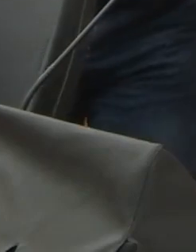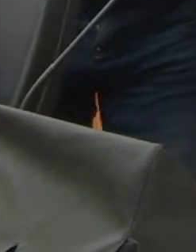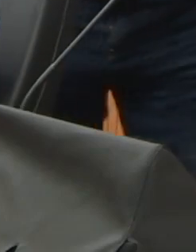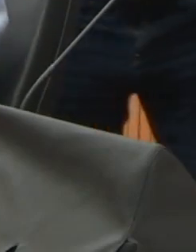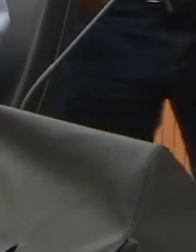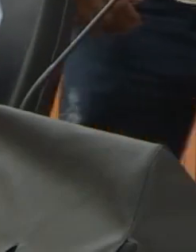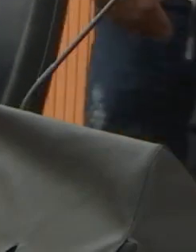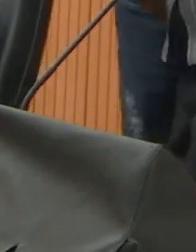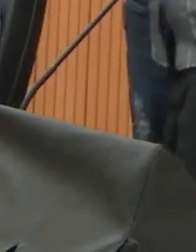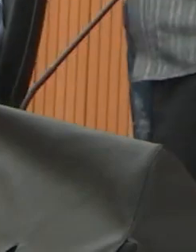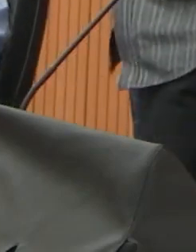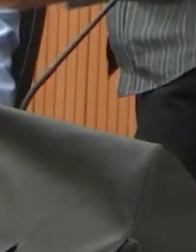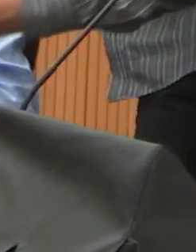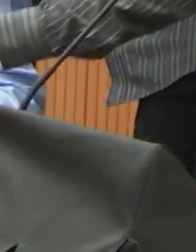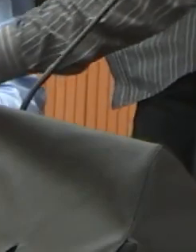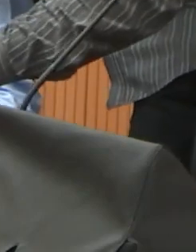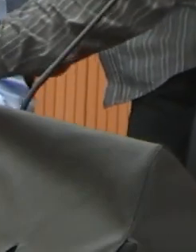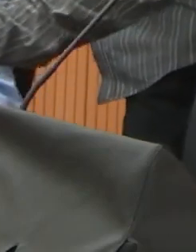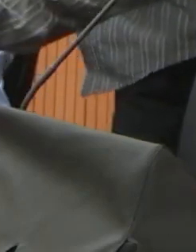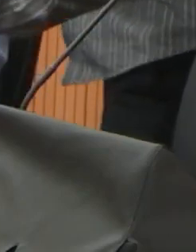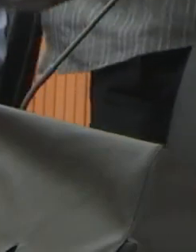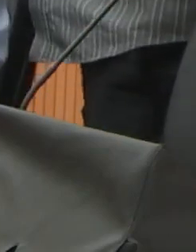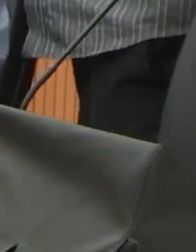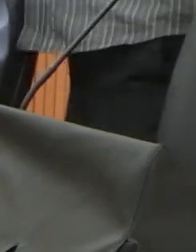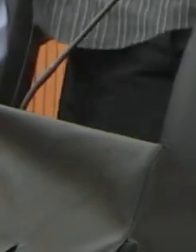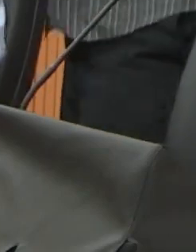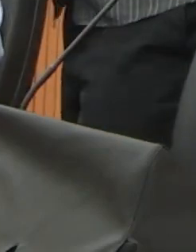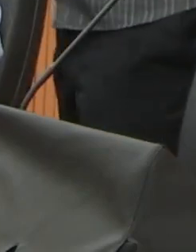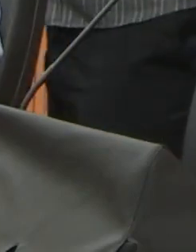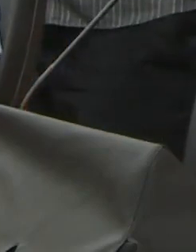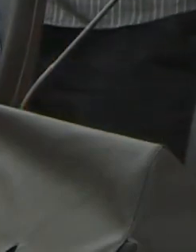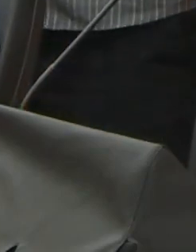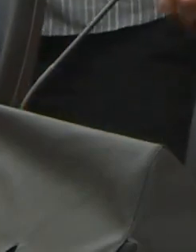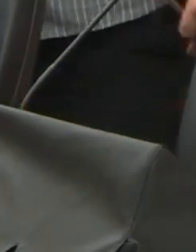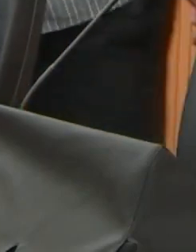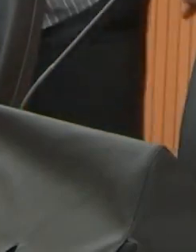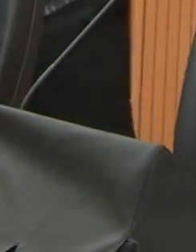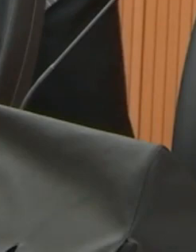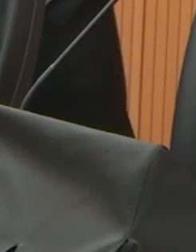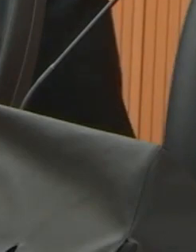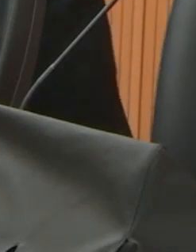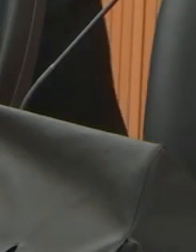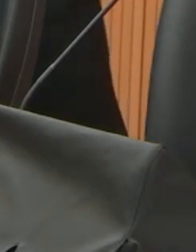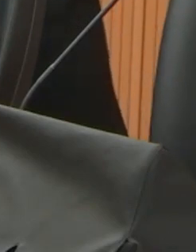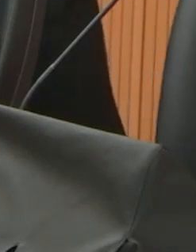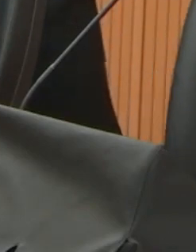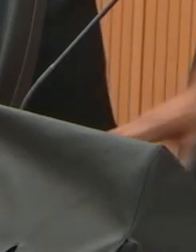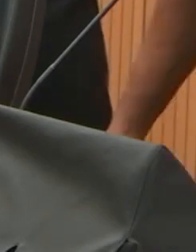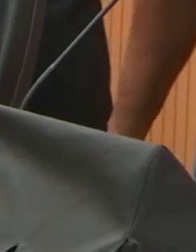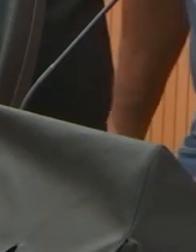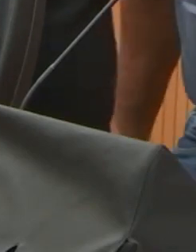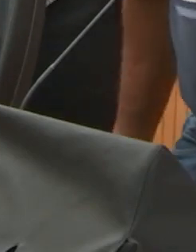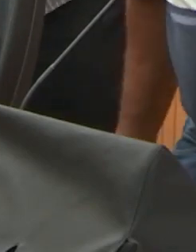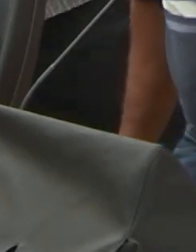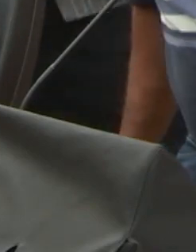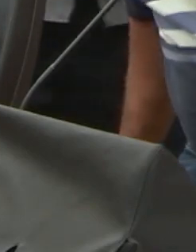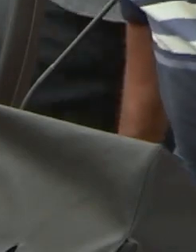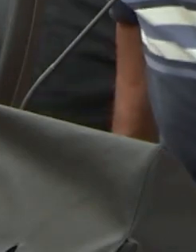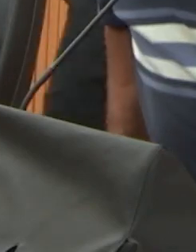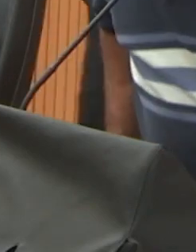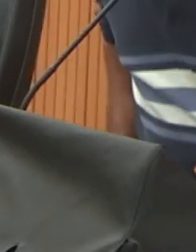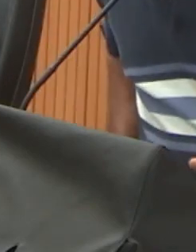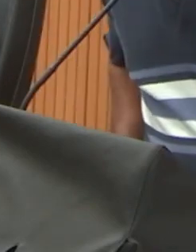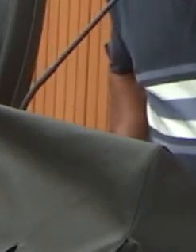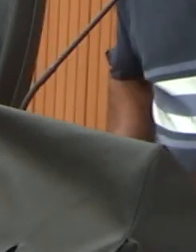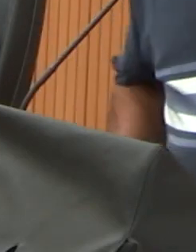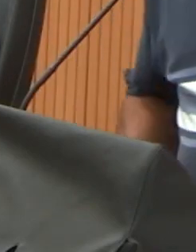seu Oswaldo Rodrigues da Silva, que é sempre presente aqui nas nossas discussões sobre as doenças negligenciadas, né? E é da